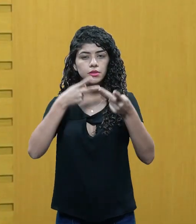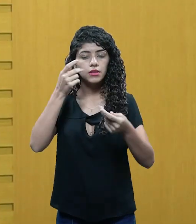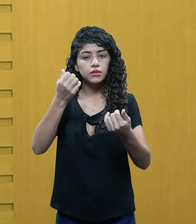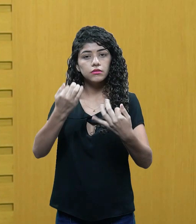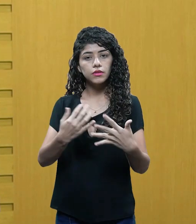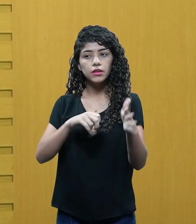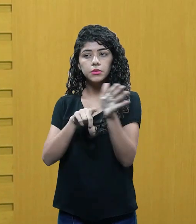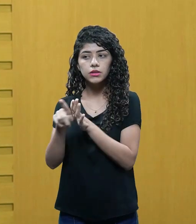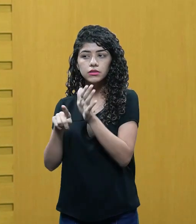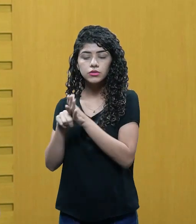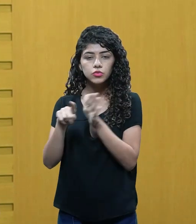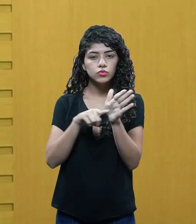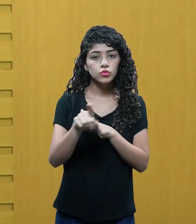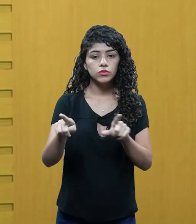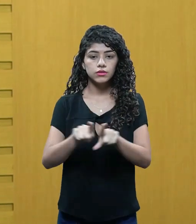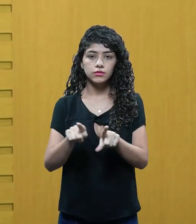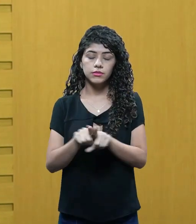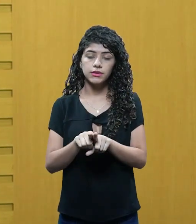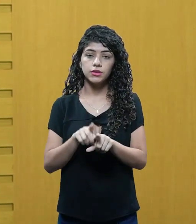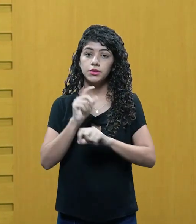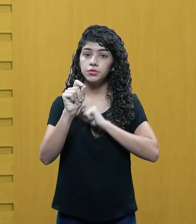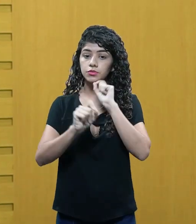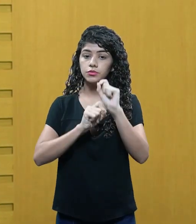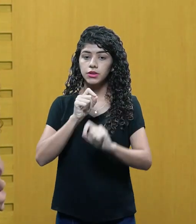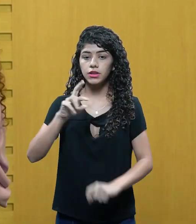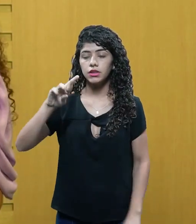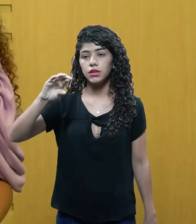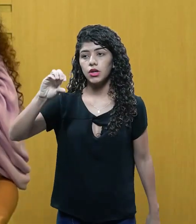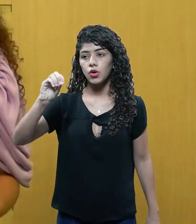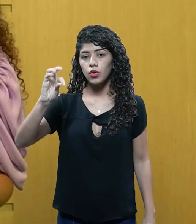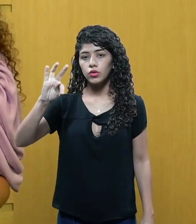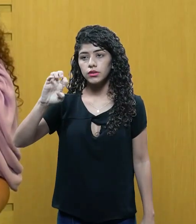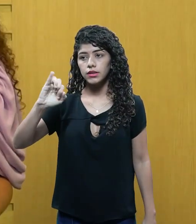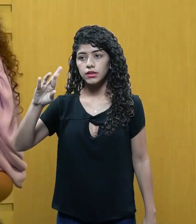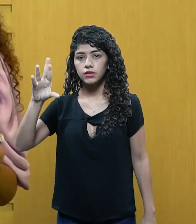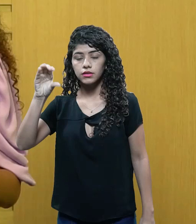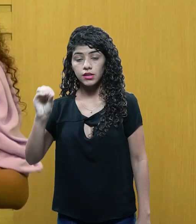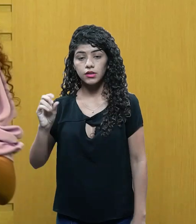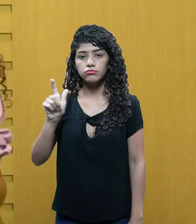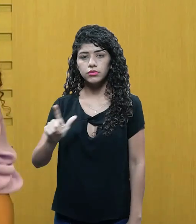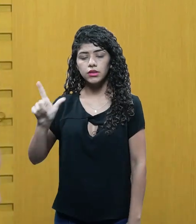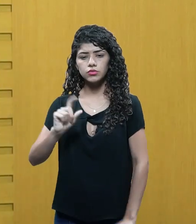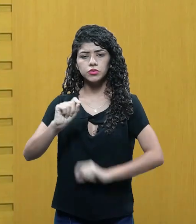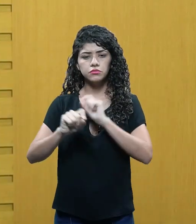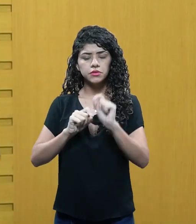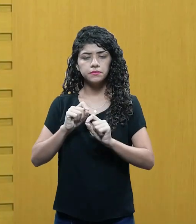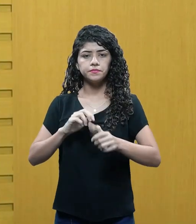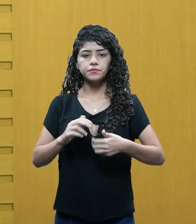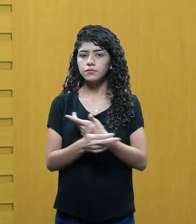fala sobre, pergunta sobre nas oficinas, nos laboratórios. Roteiro é literatura? A